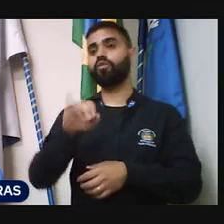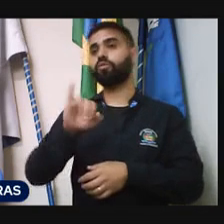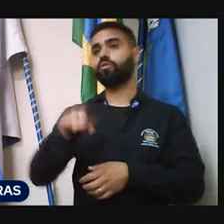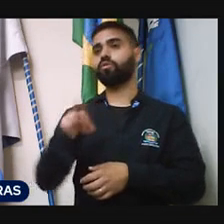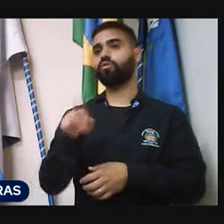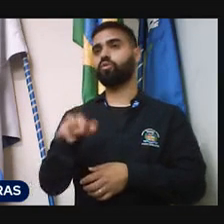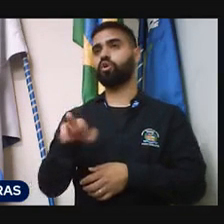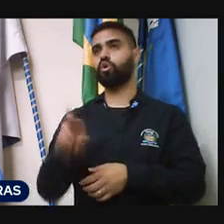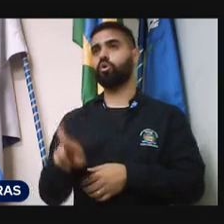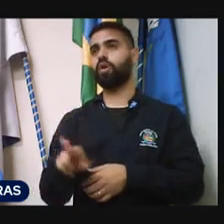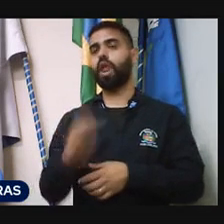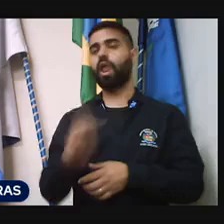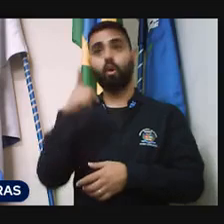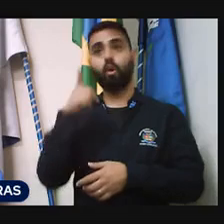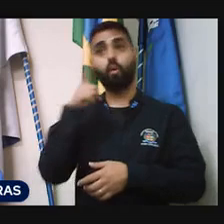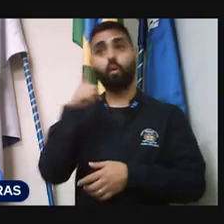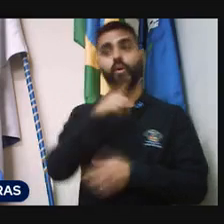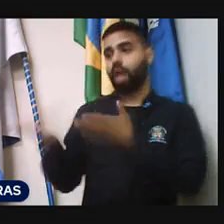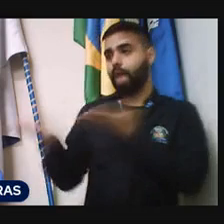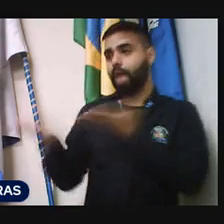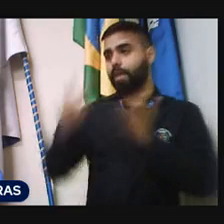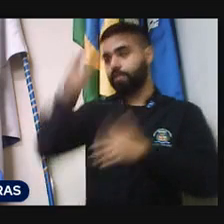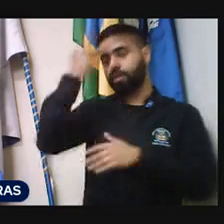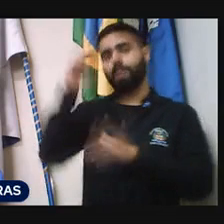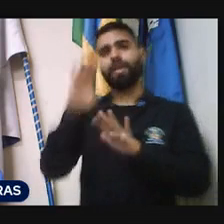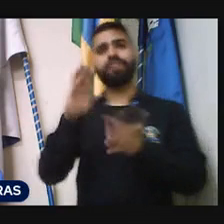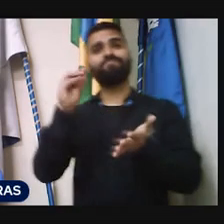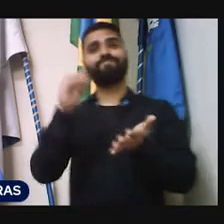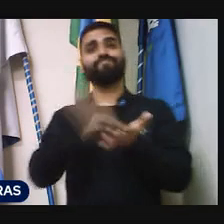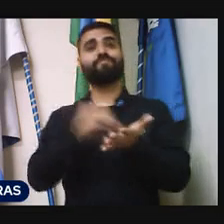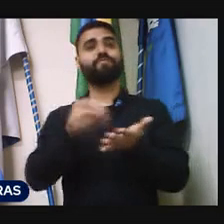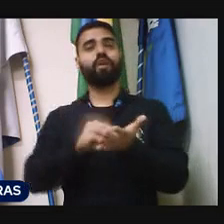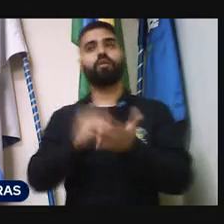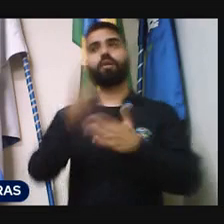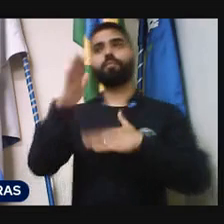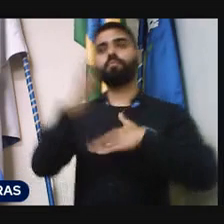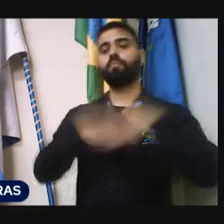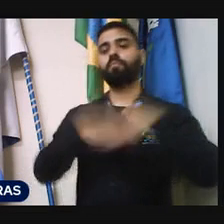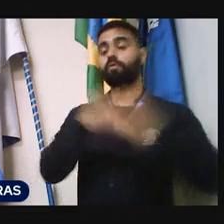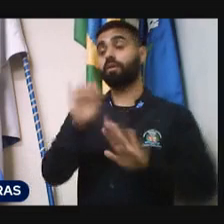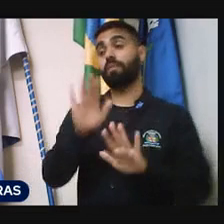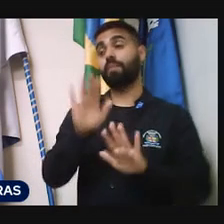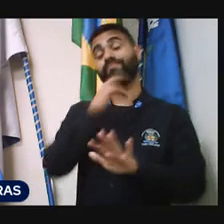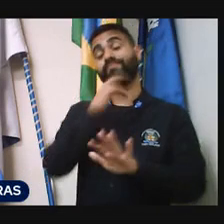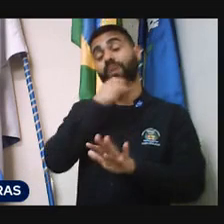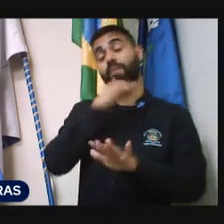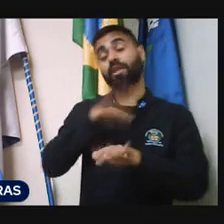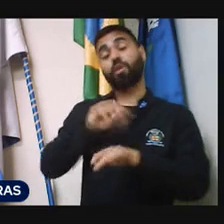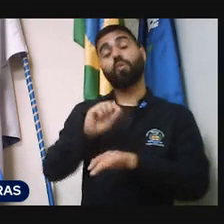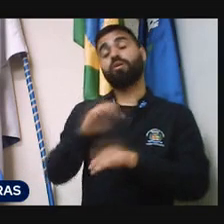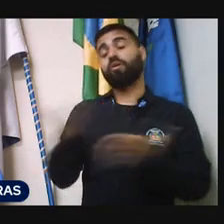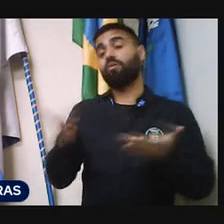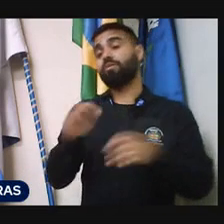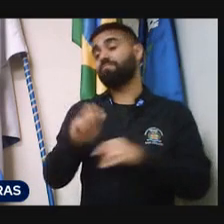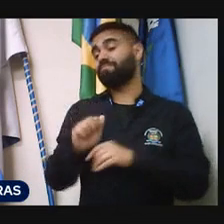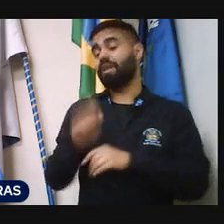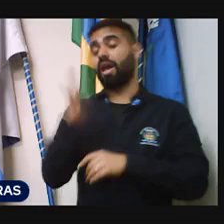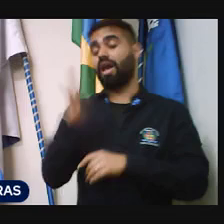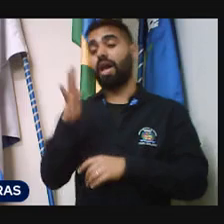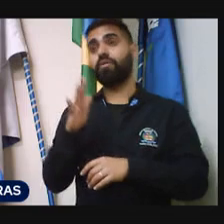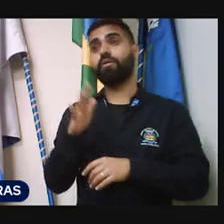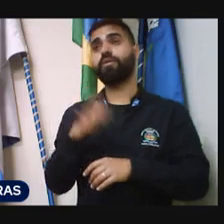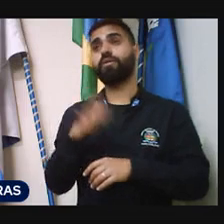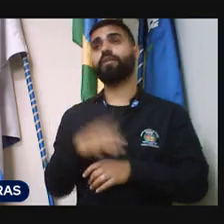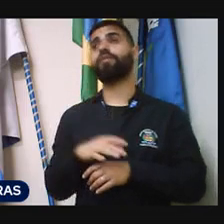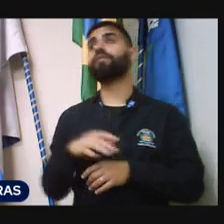grande só que a gente falta né o recurso humano infelizmente é o mais caro e aí a gente